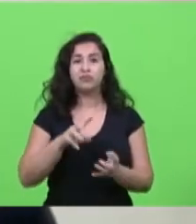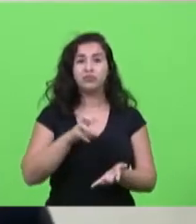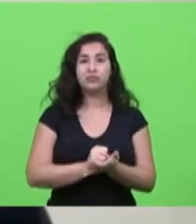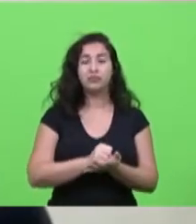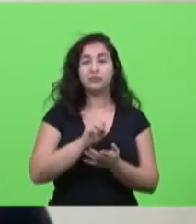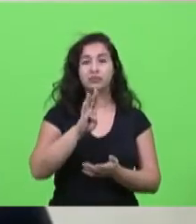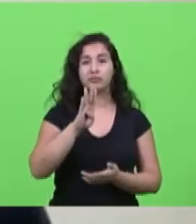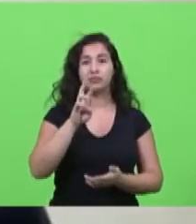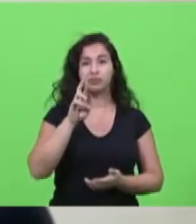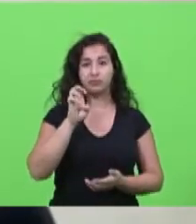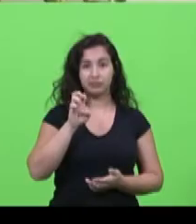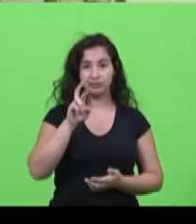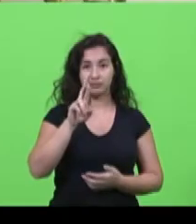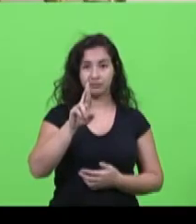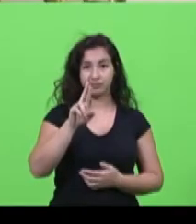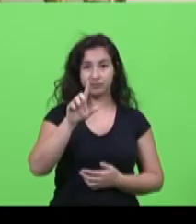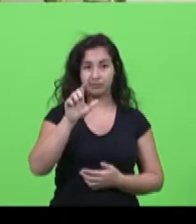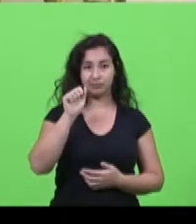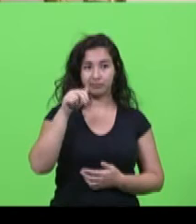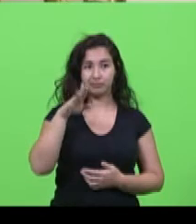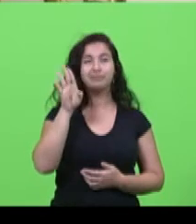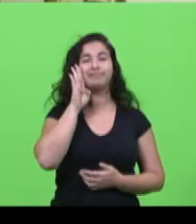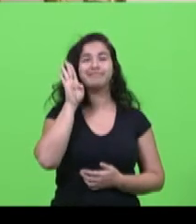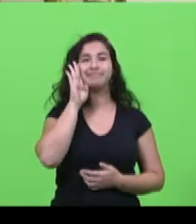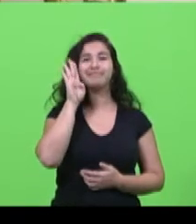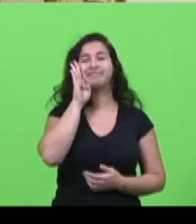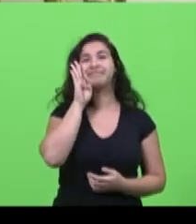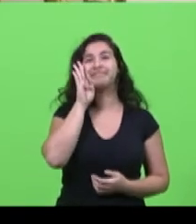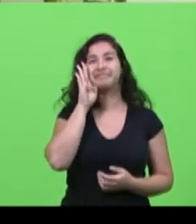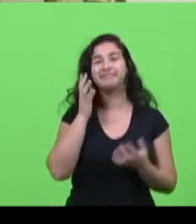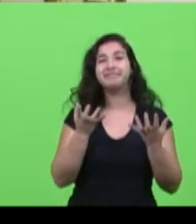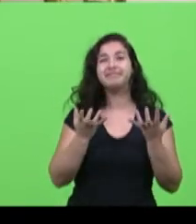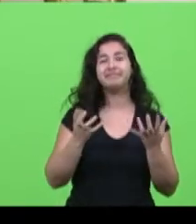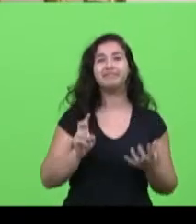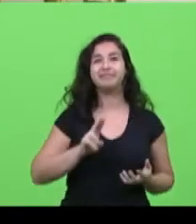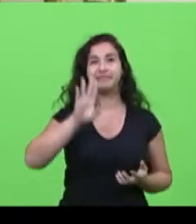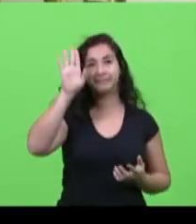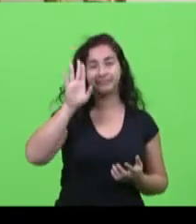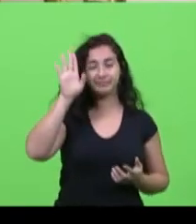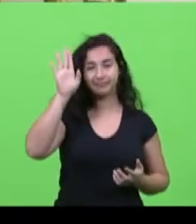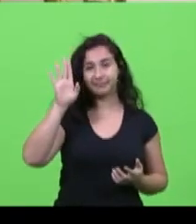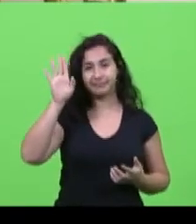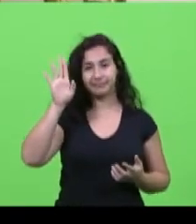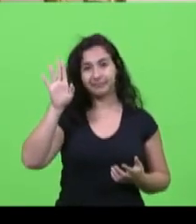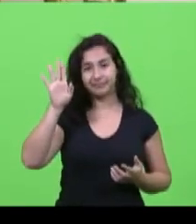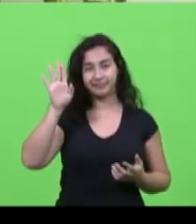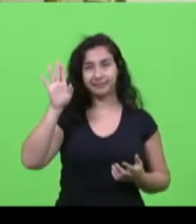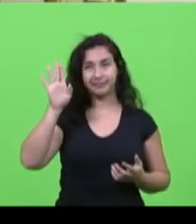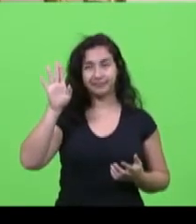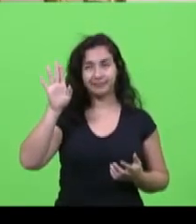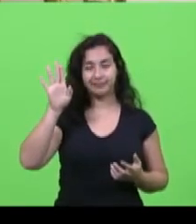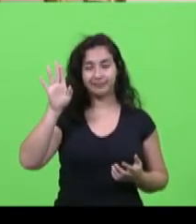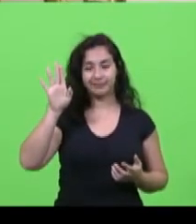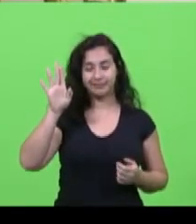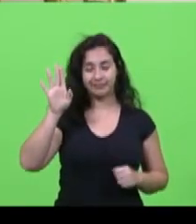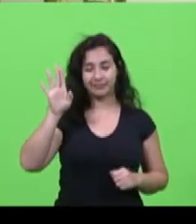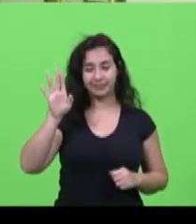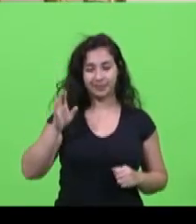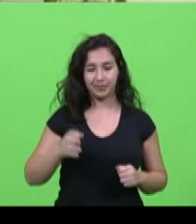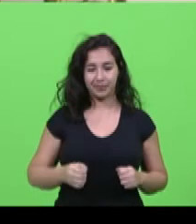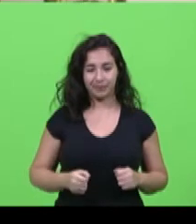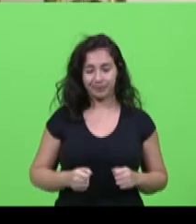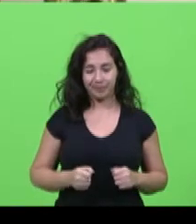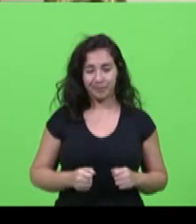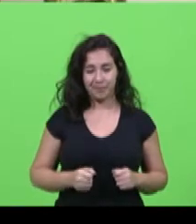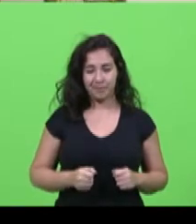Berlanda. Senhor presidente, eu gostaria de manifestar a respeito. Nós não terminamos a ordem do dia,